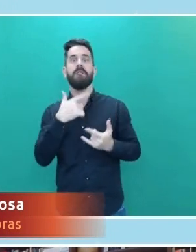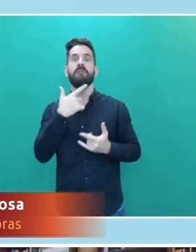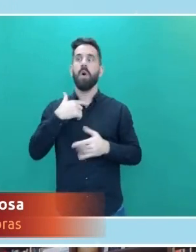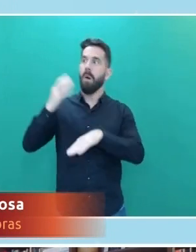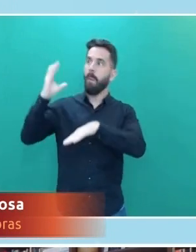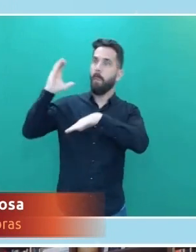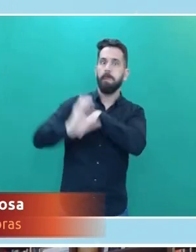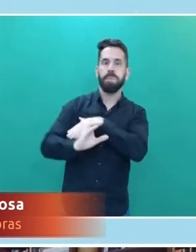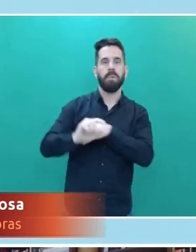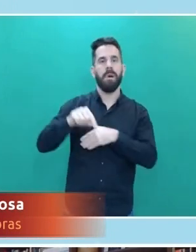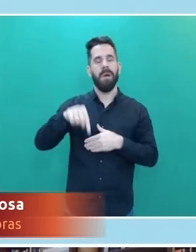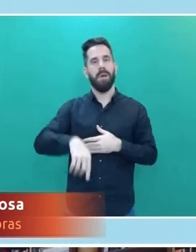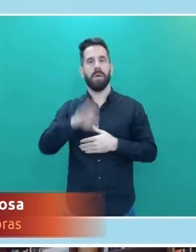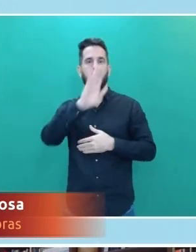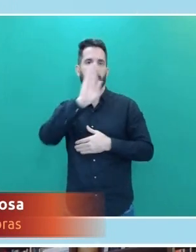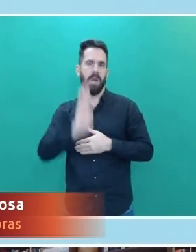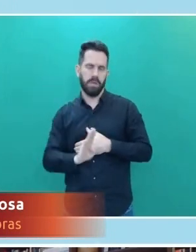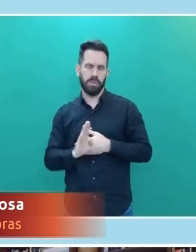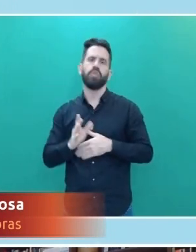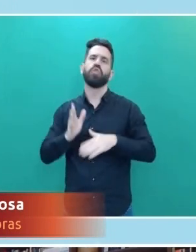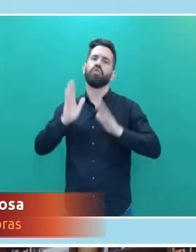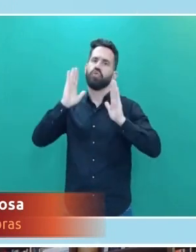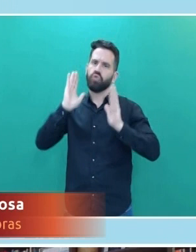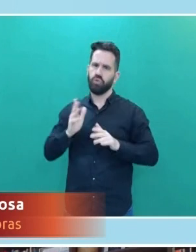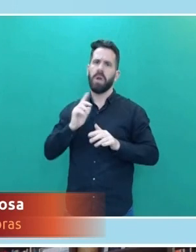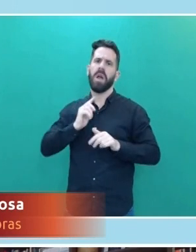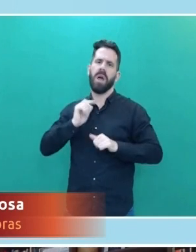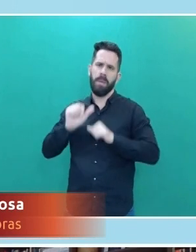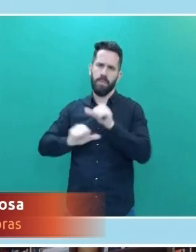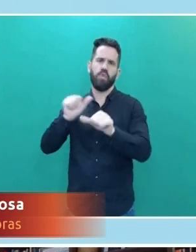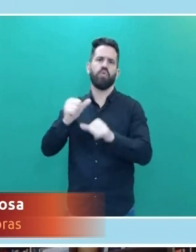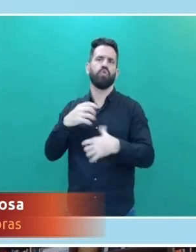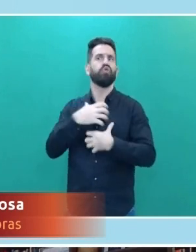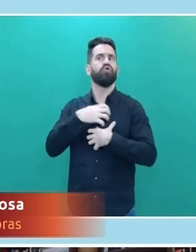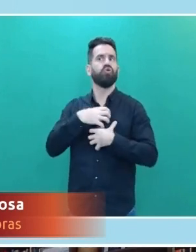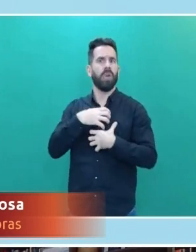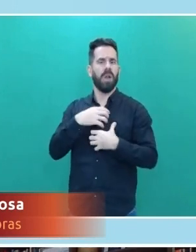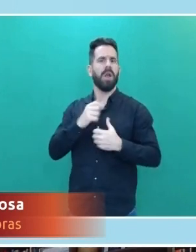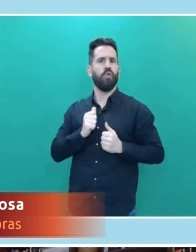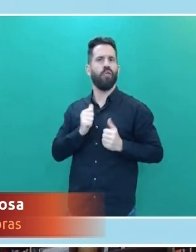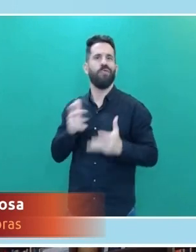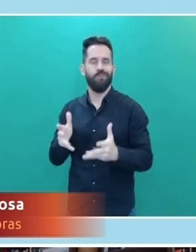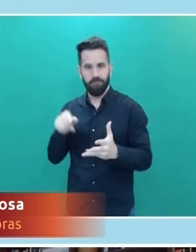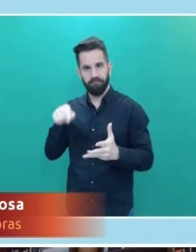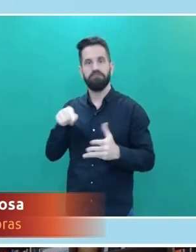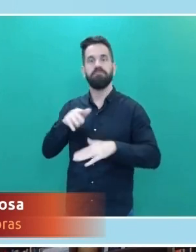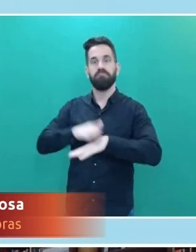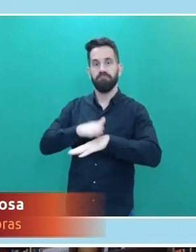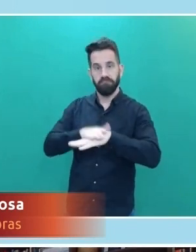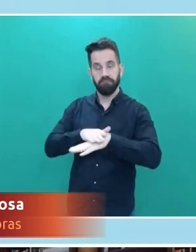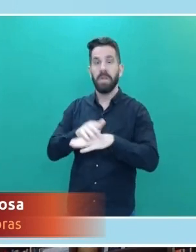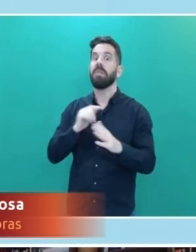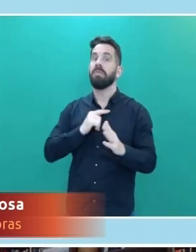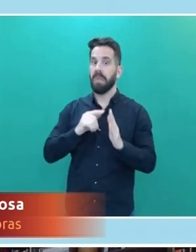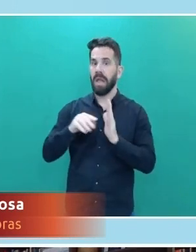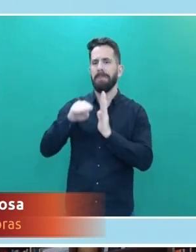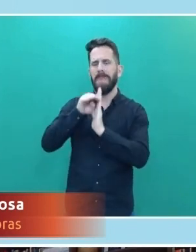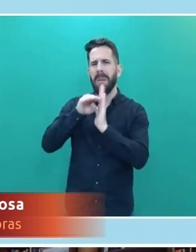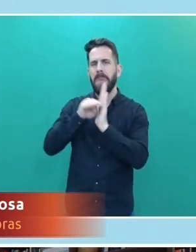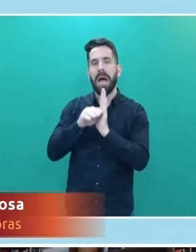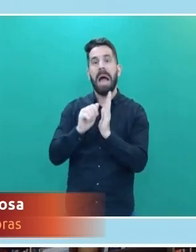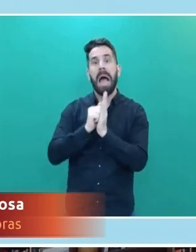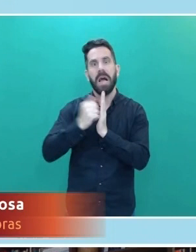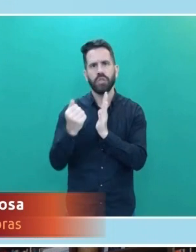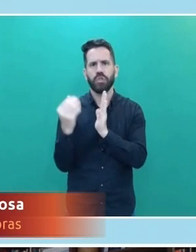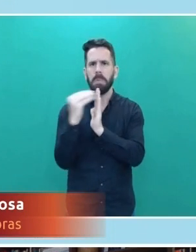mudança, há uma agenda ativa, já de início de governo, visitando os